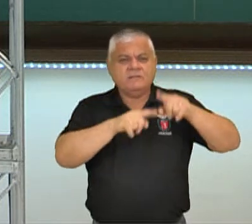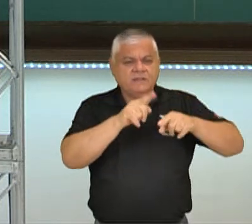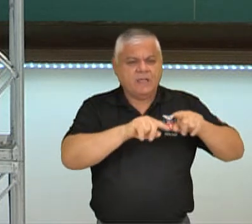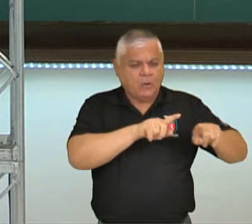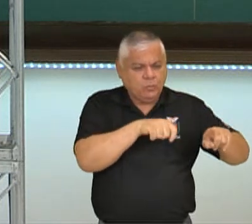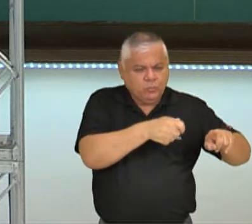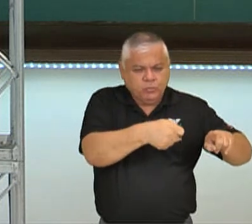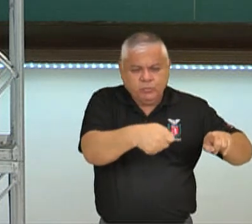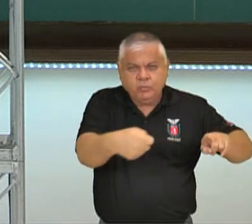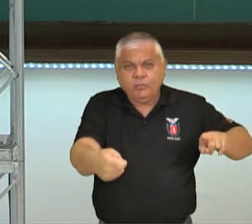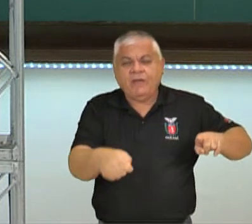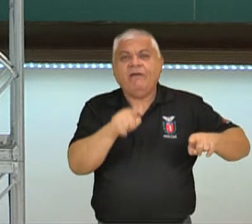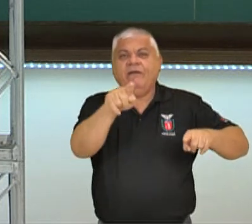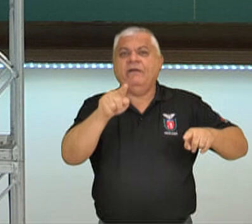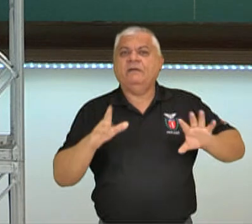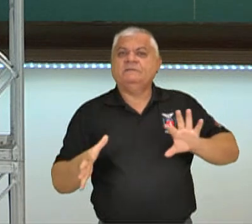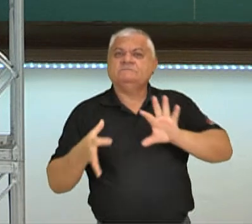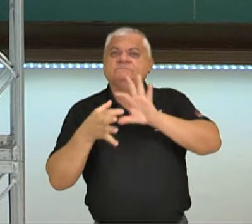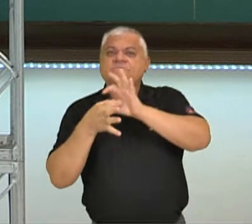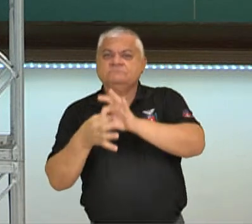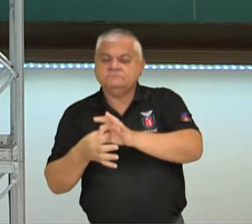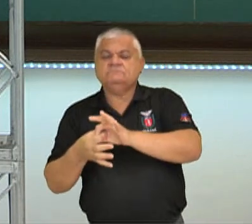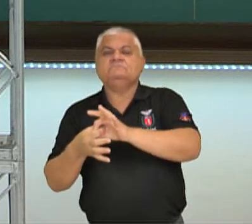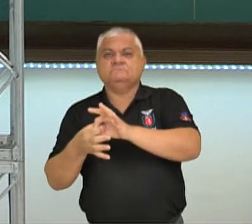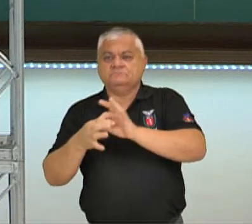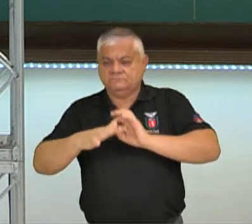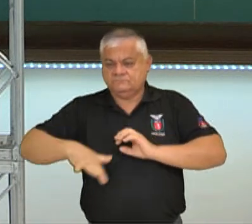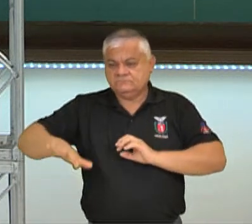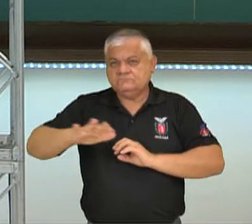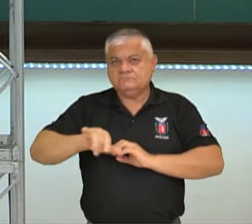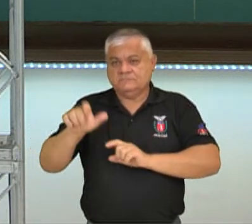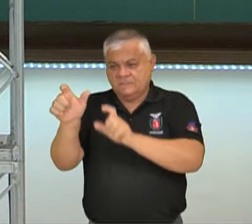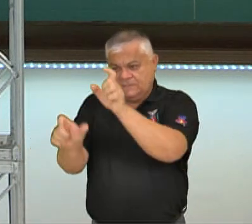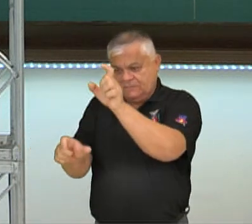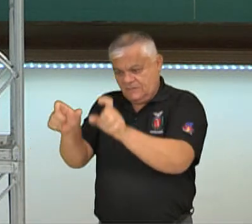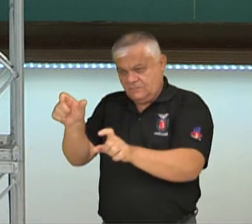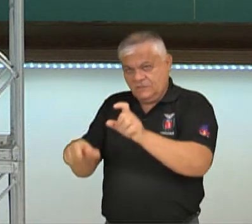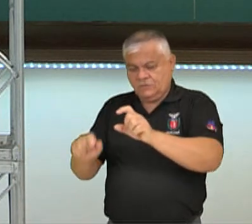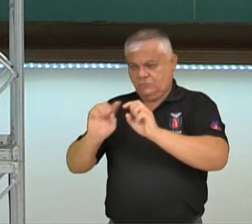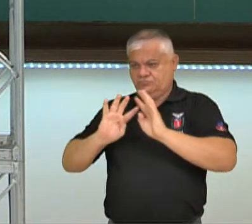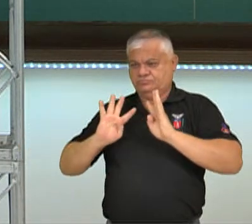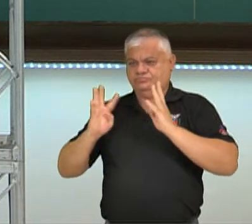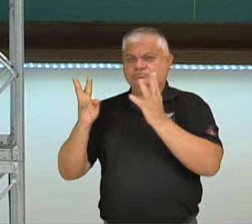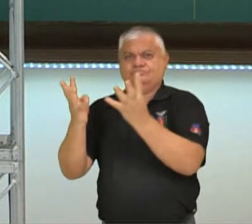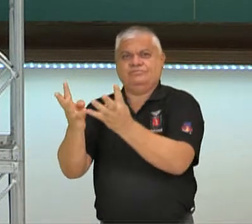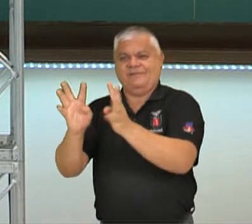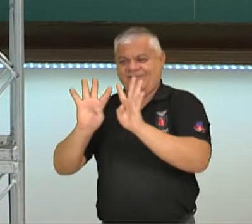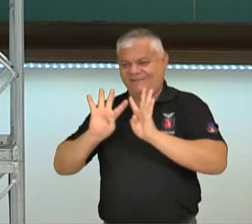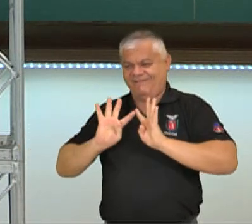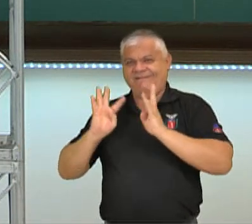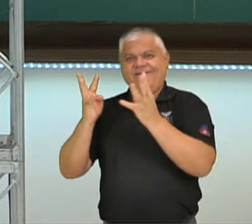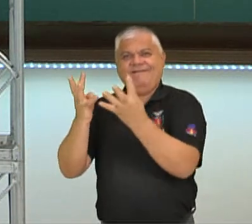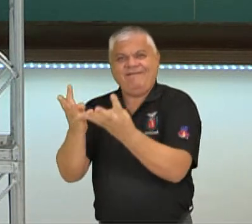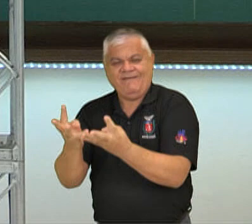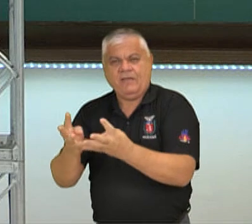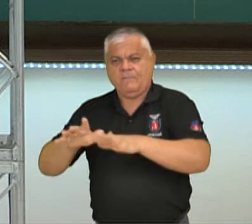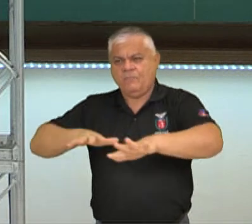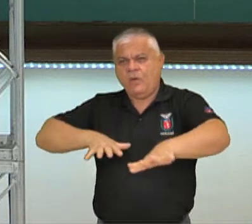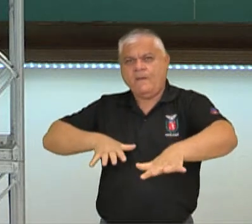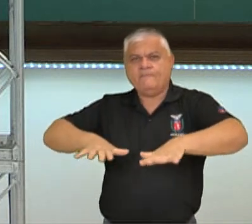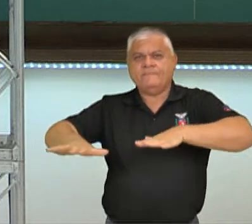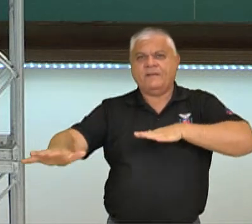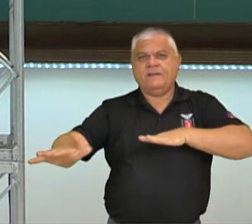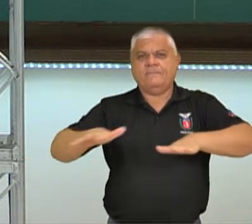vai fazer a ligação entre as pessoas que estão ali na roda, entre os